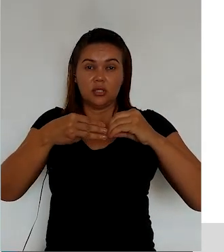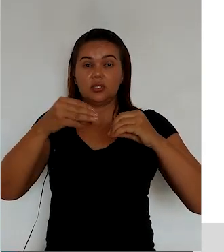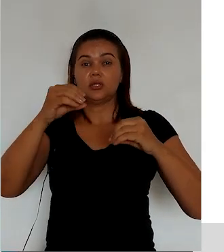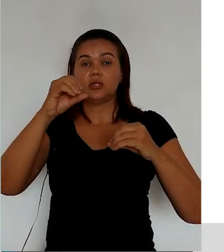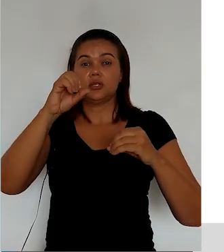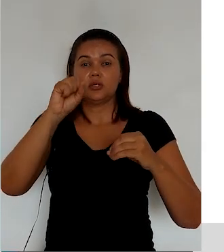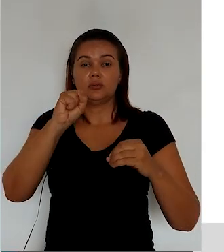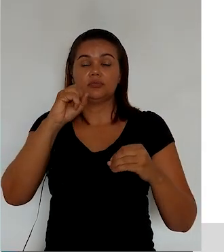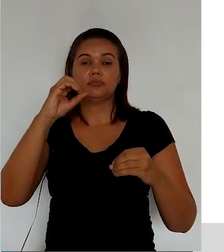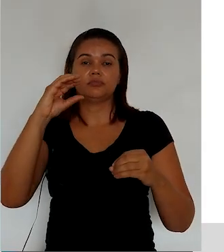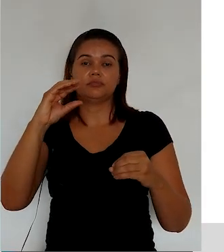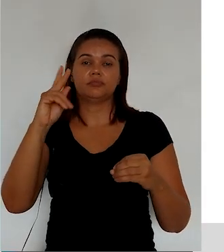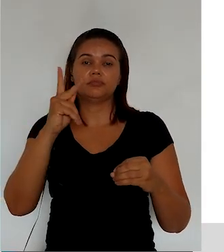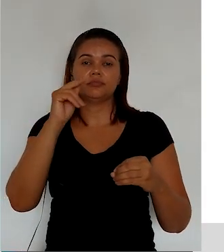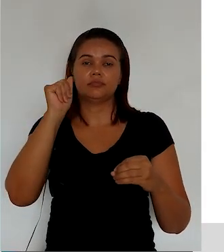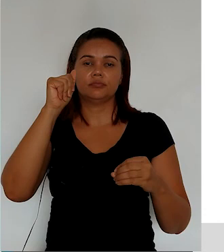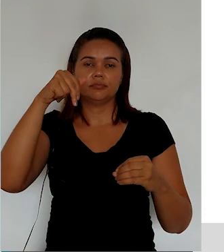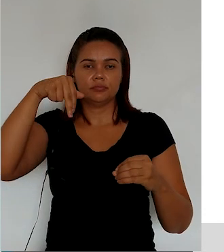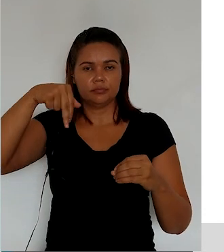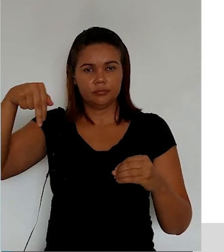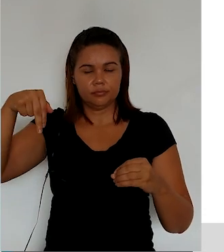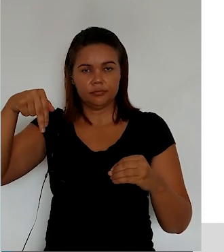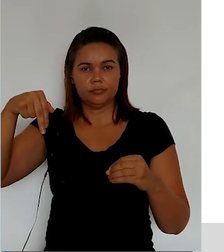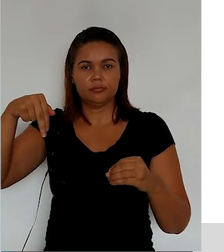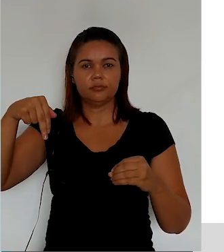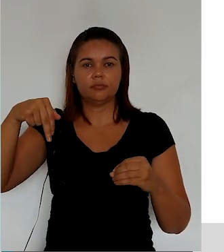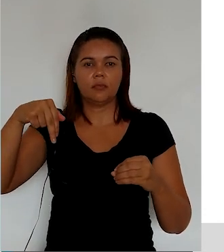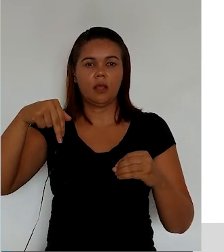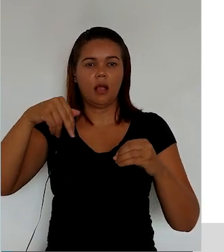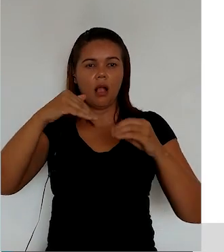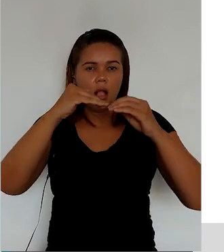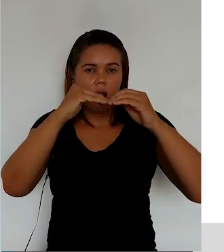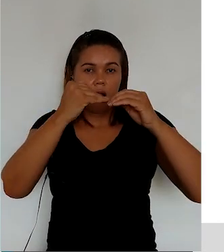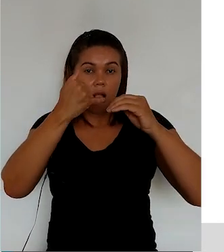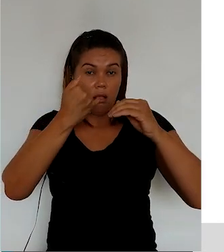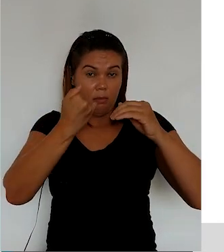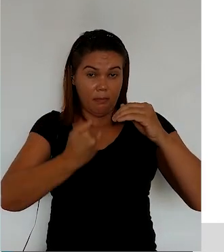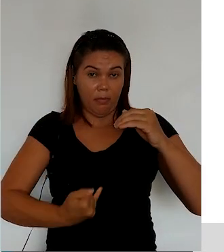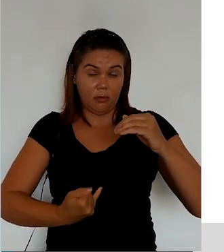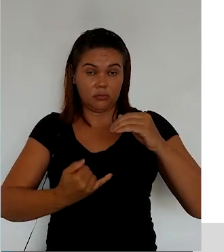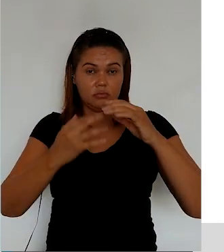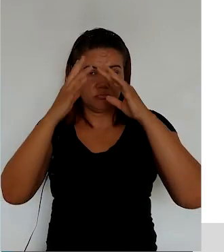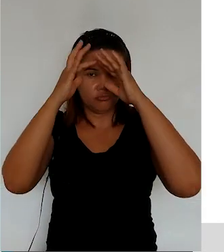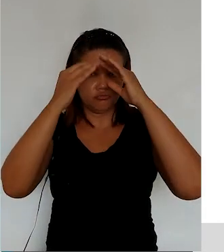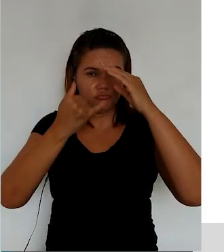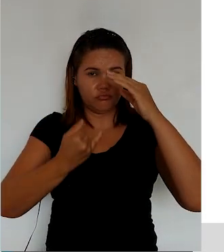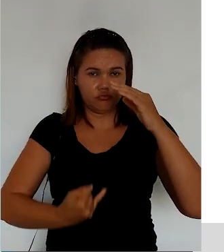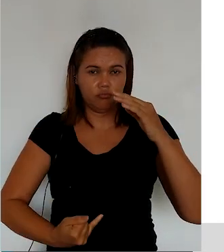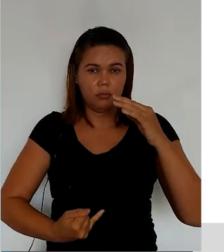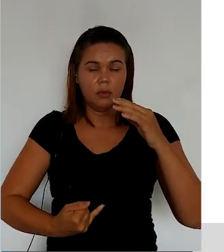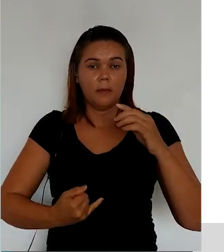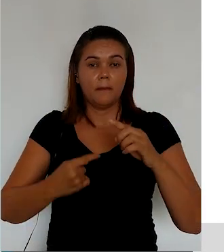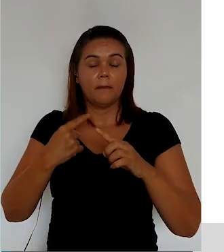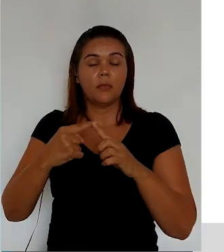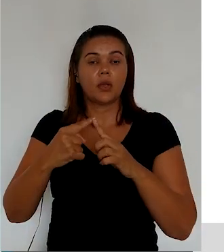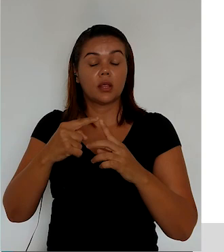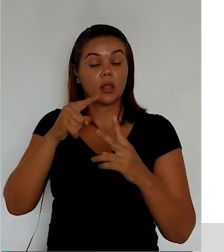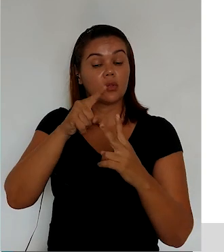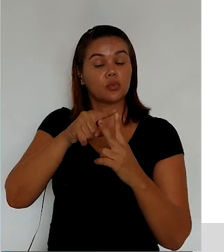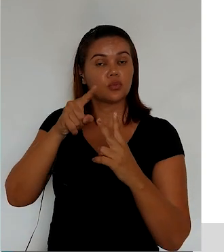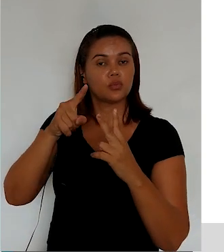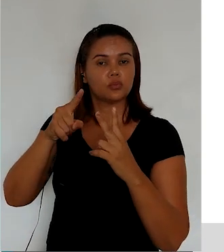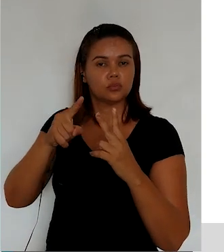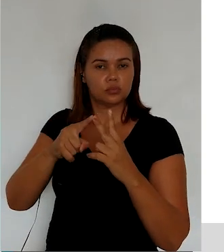axônio no sistema nervoso periférico. Assim, no local onde duas células de